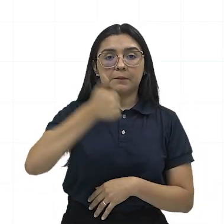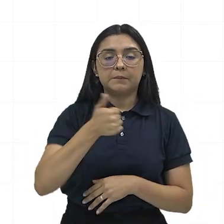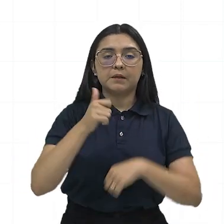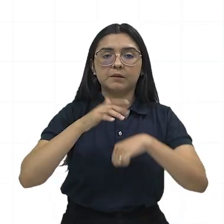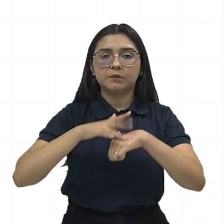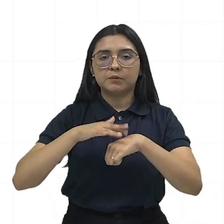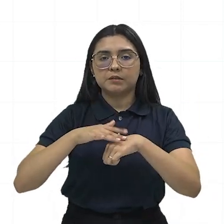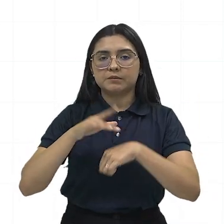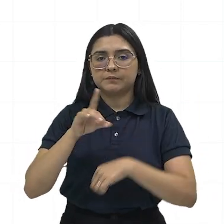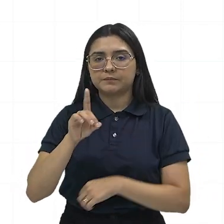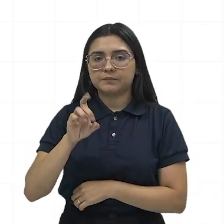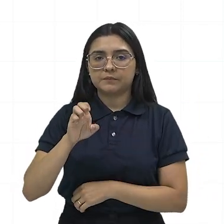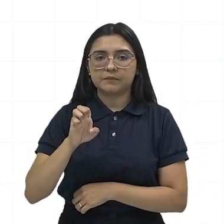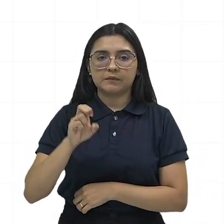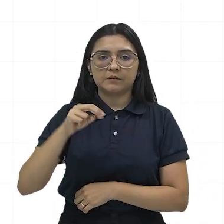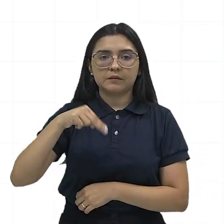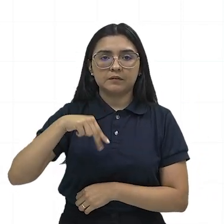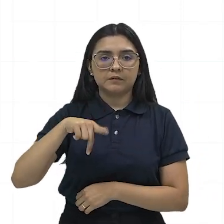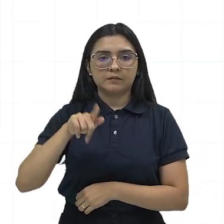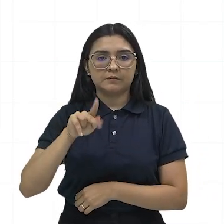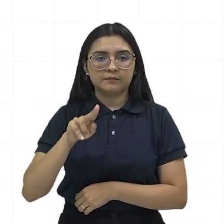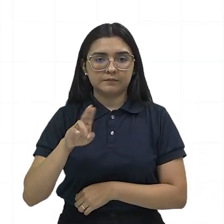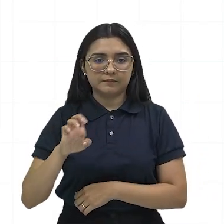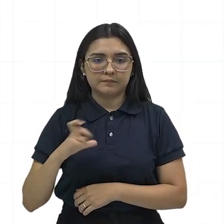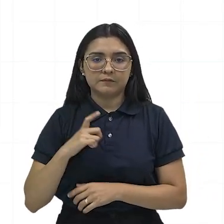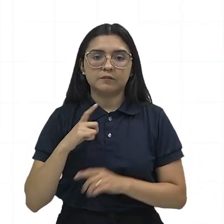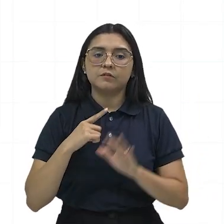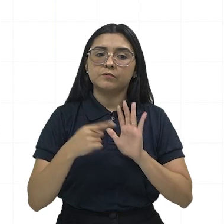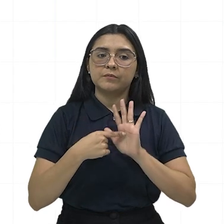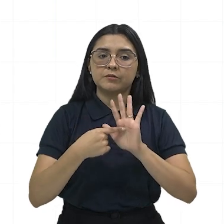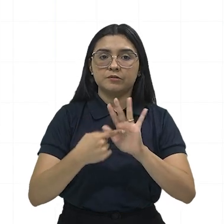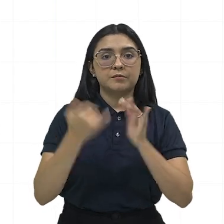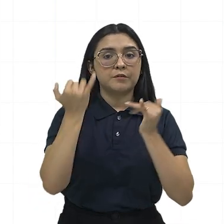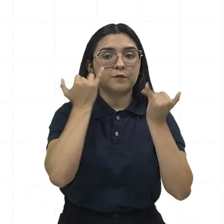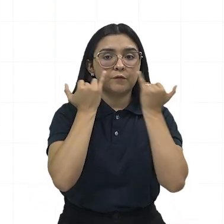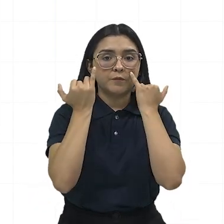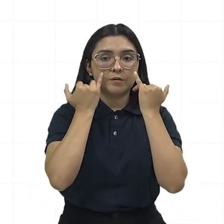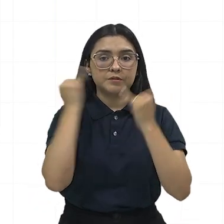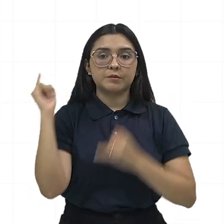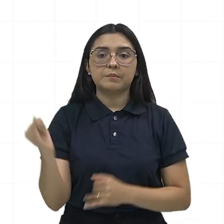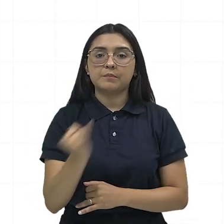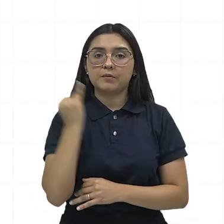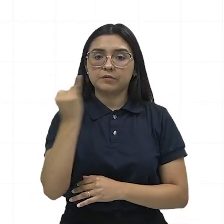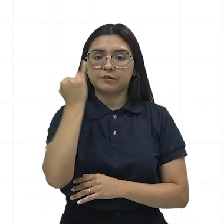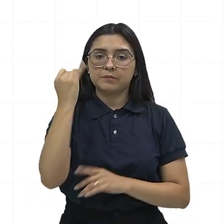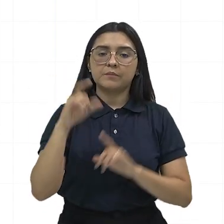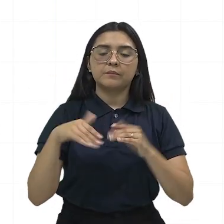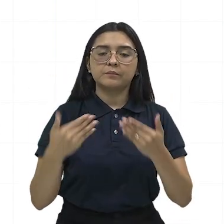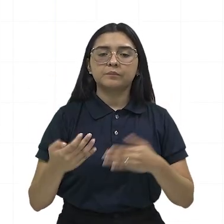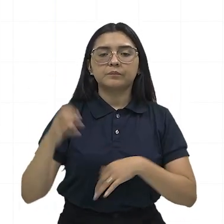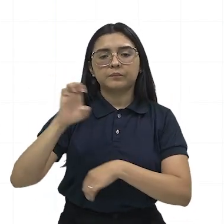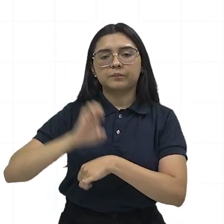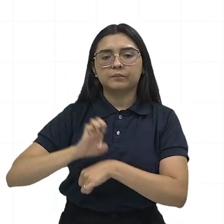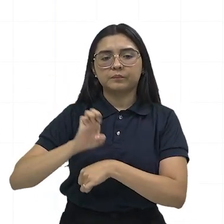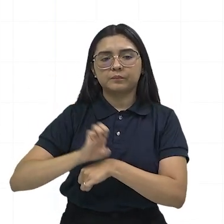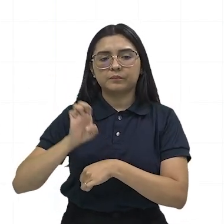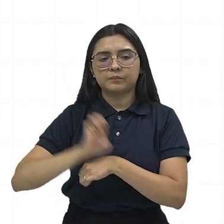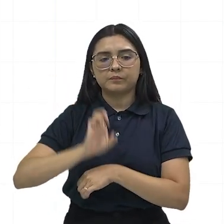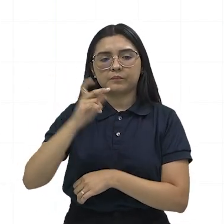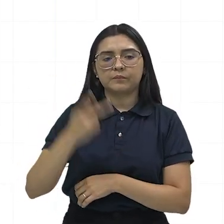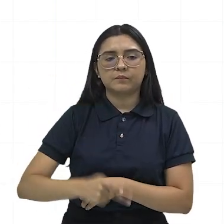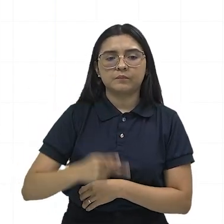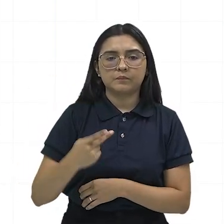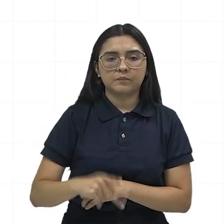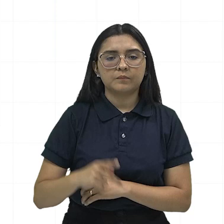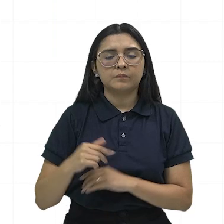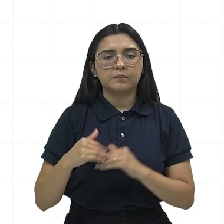né? Eu trouxe aí para você uma informação importante, né? O nosso estado, ele é um dos estados que mais